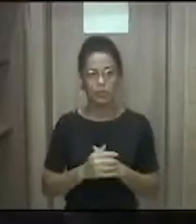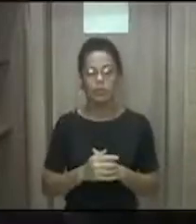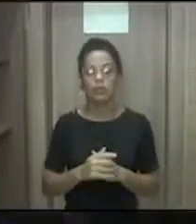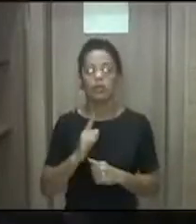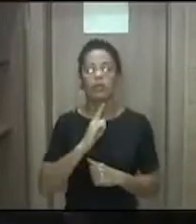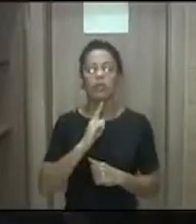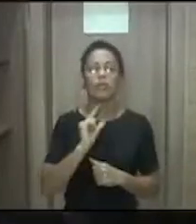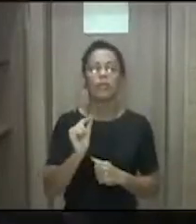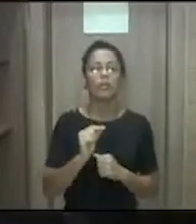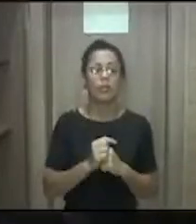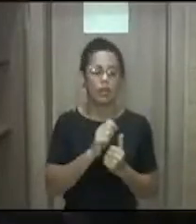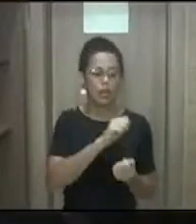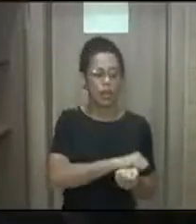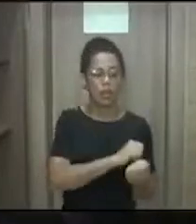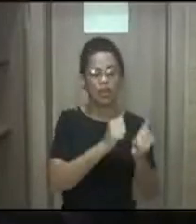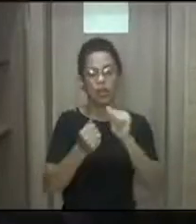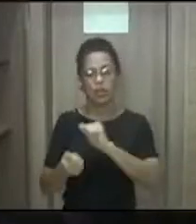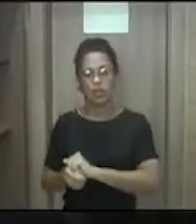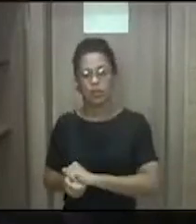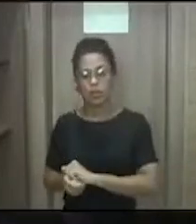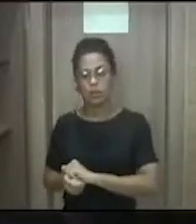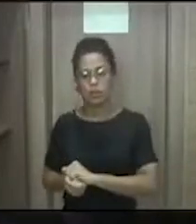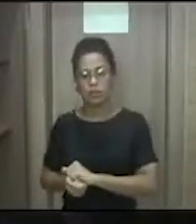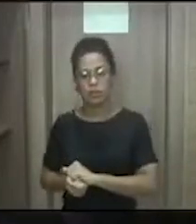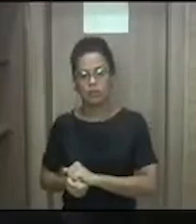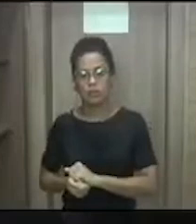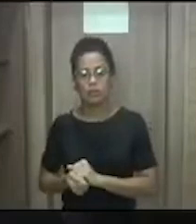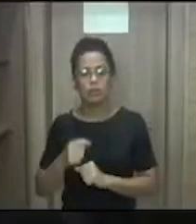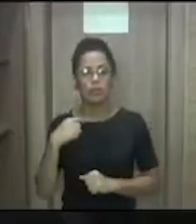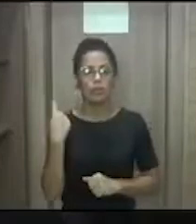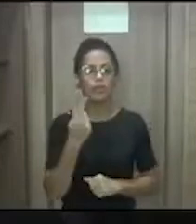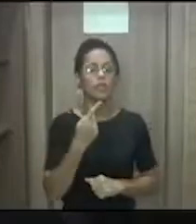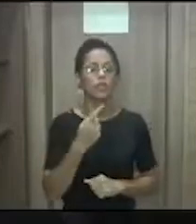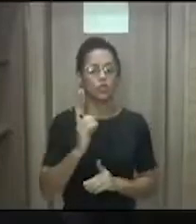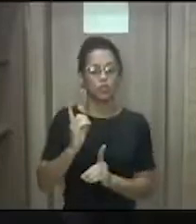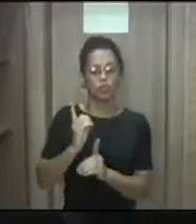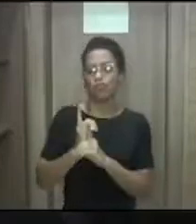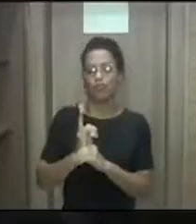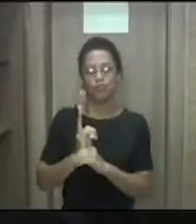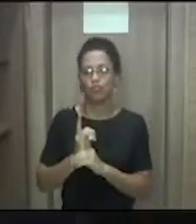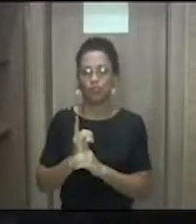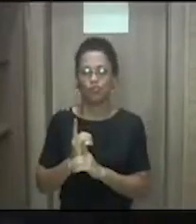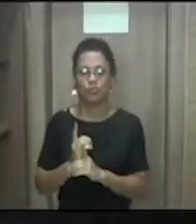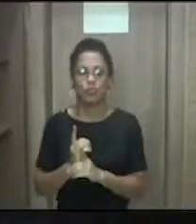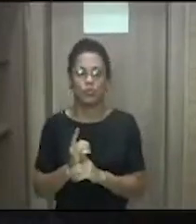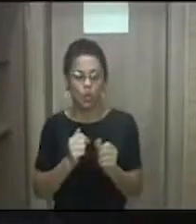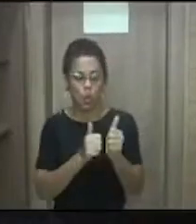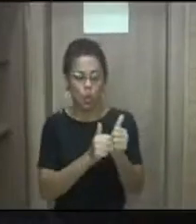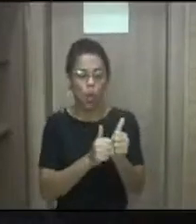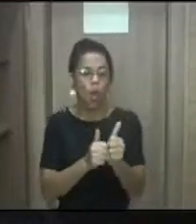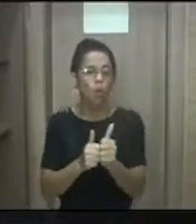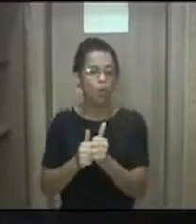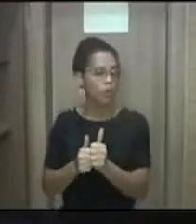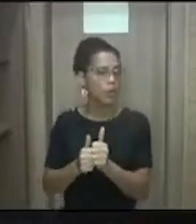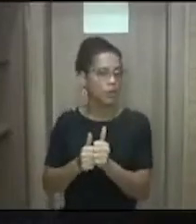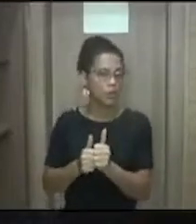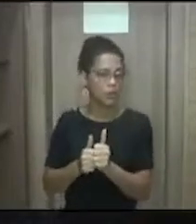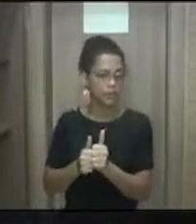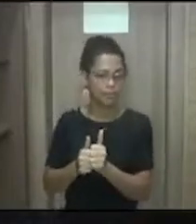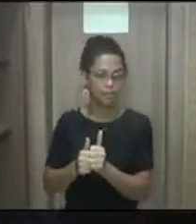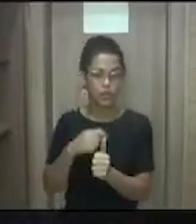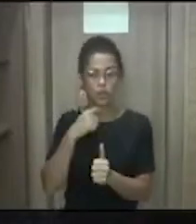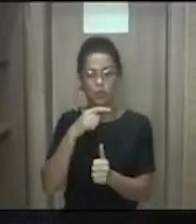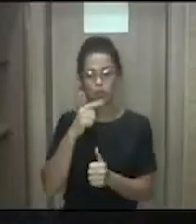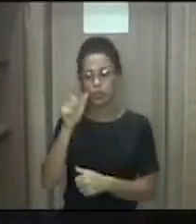da adaptação, a gente não encontrou o acompanhamento pós-instalação, ele é